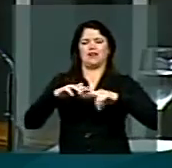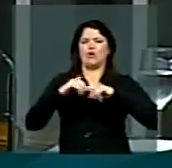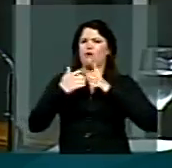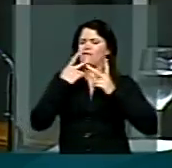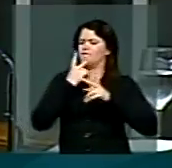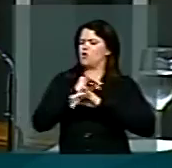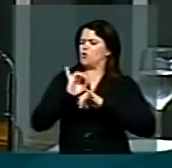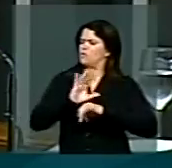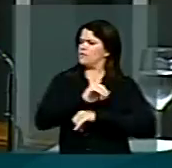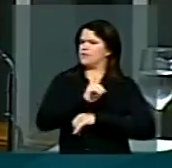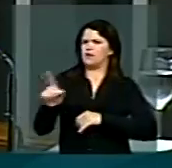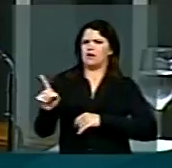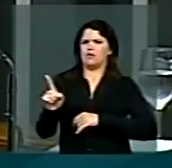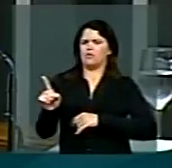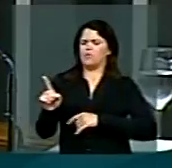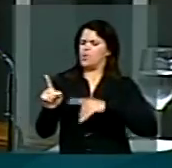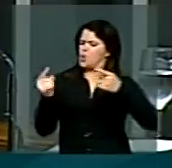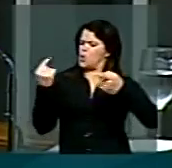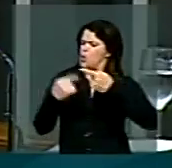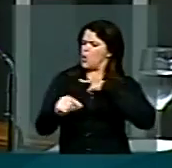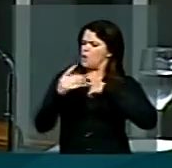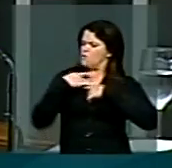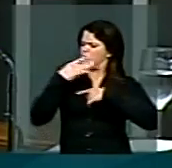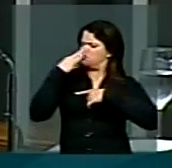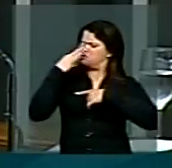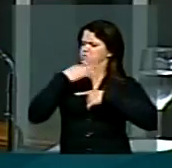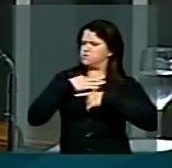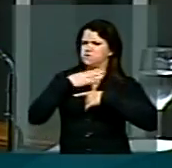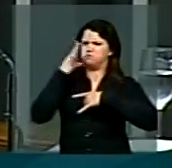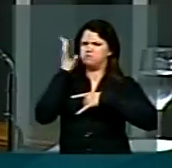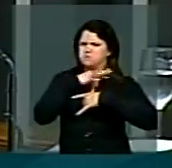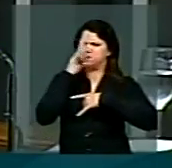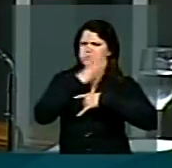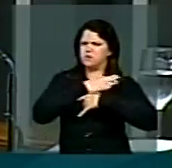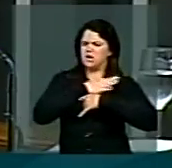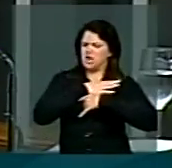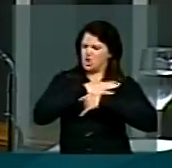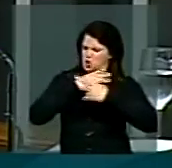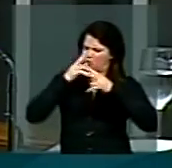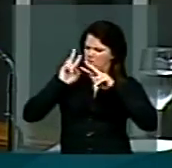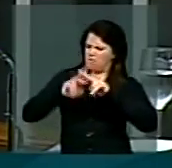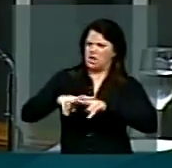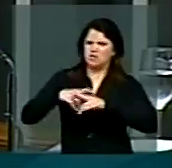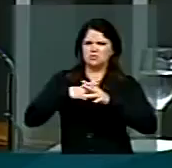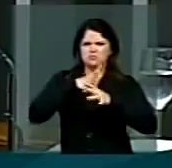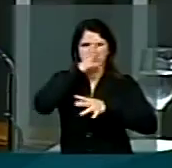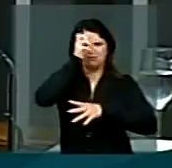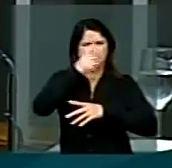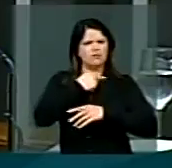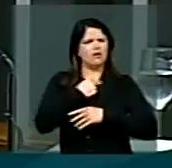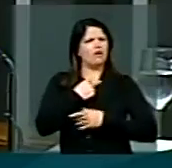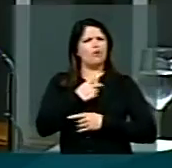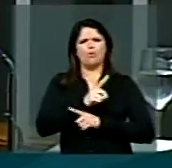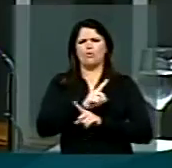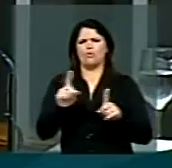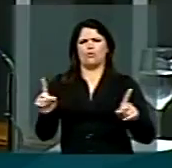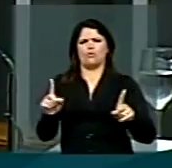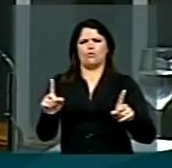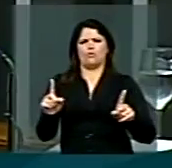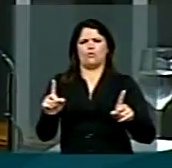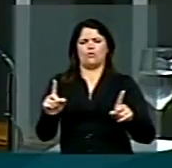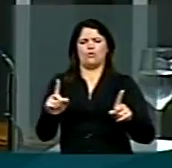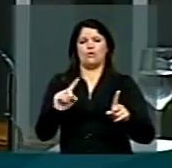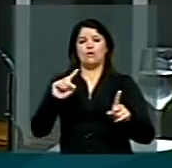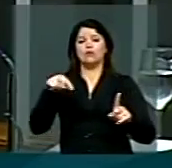não ao arbítrio e ao cerceamento das liberdades democráticas.